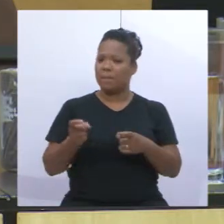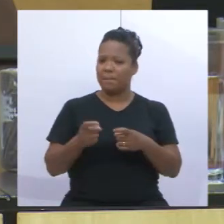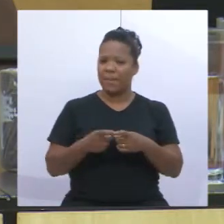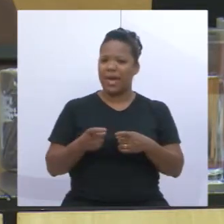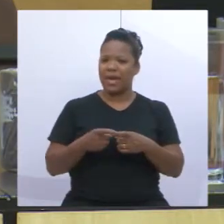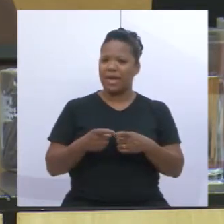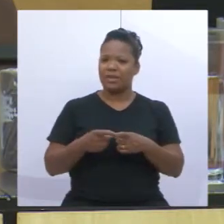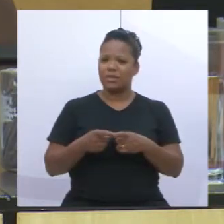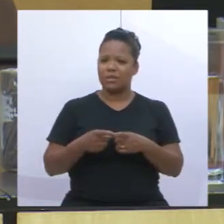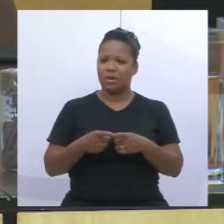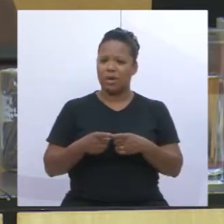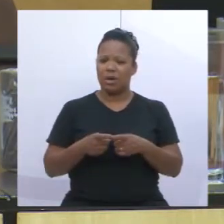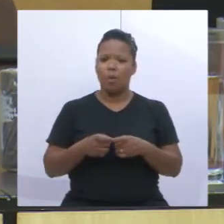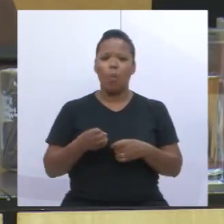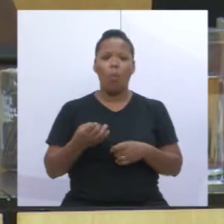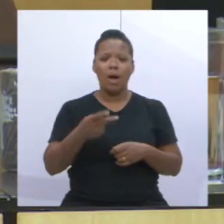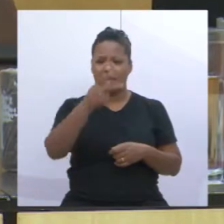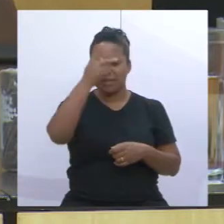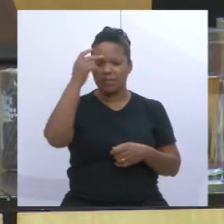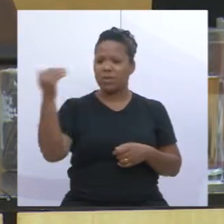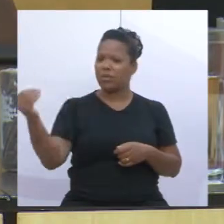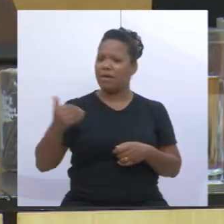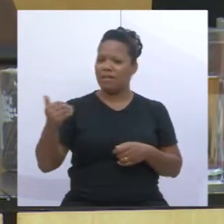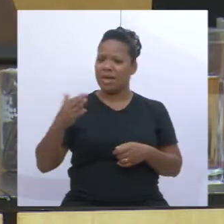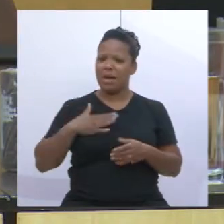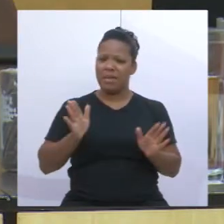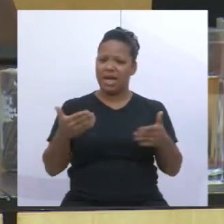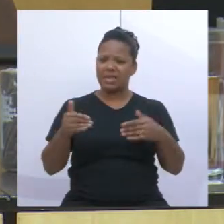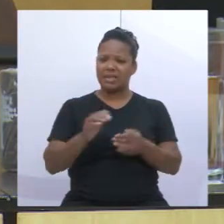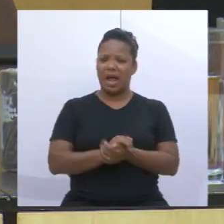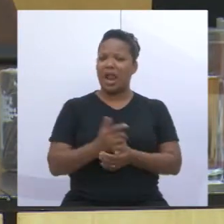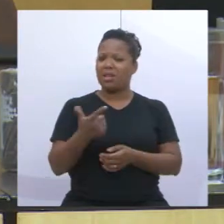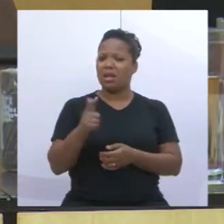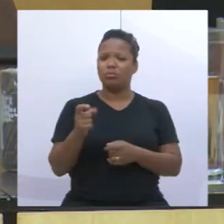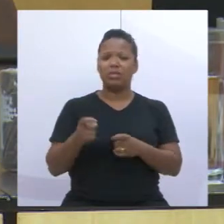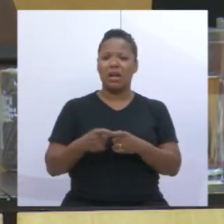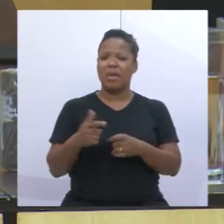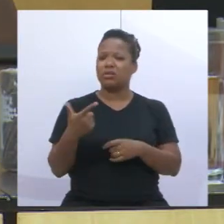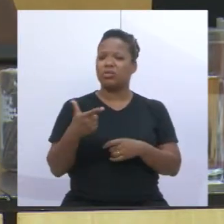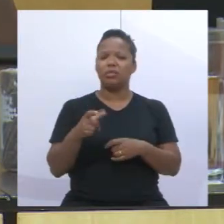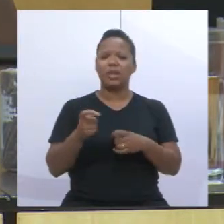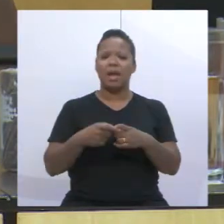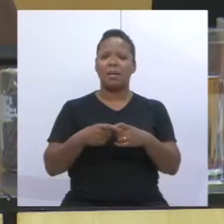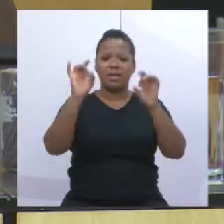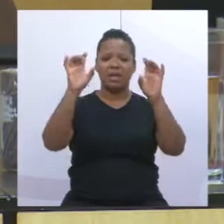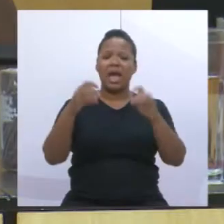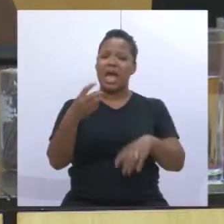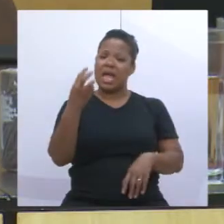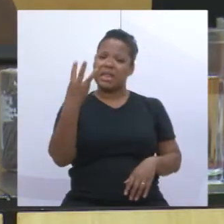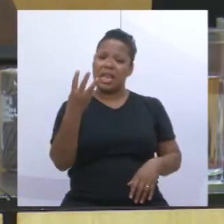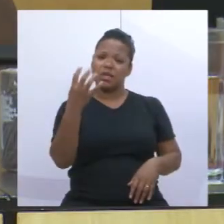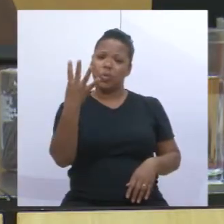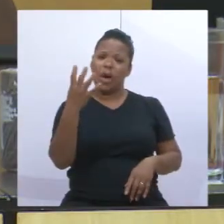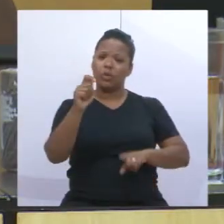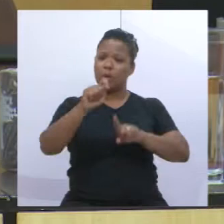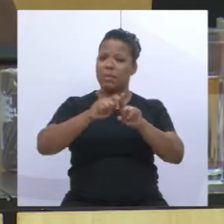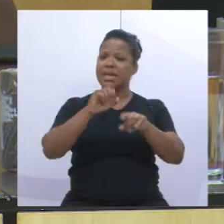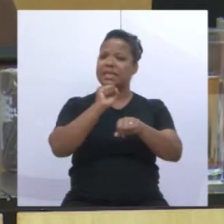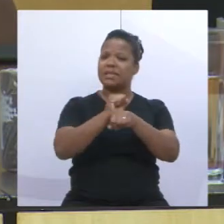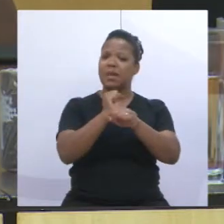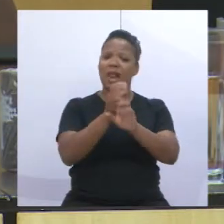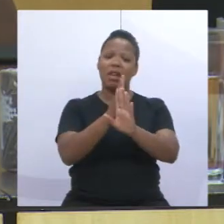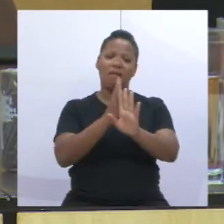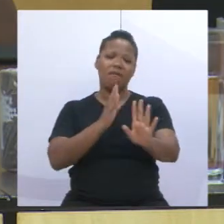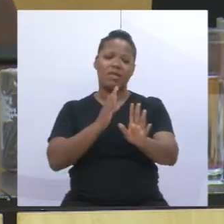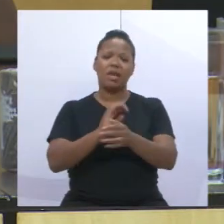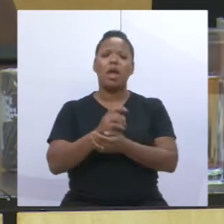médico, o que vem de gente no meu gabinete pedido por médico, que não tem especialista, que está 3, 4 meses esperando na fila. Aí